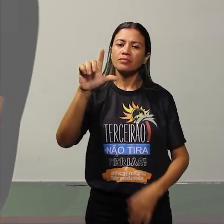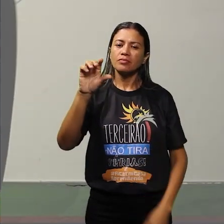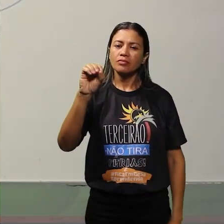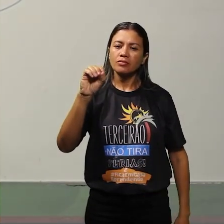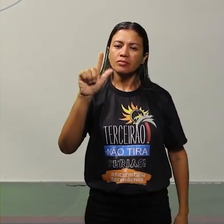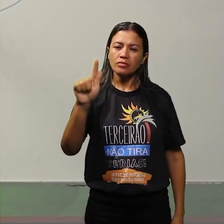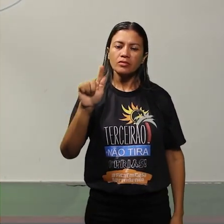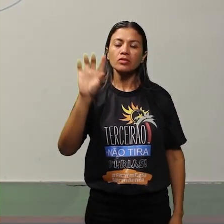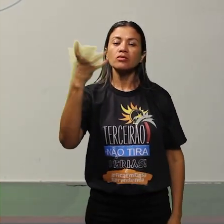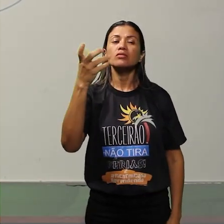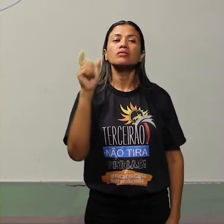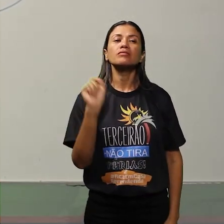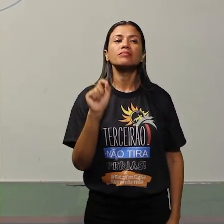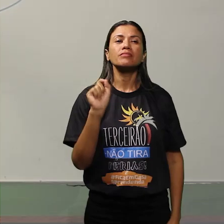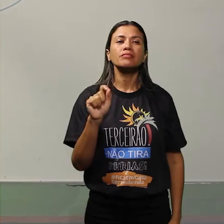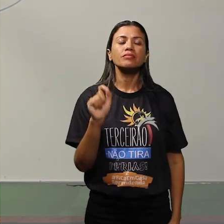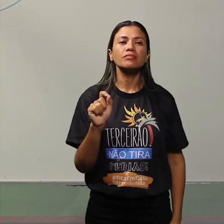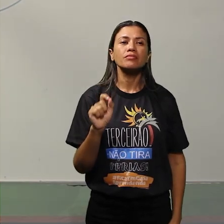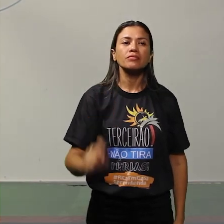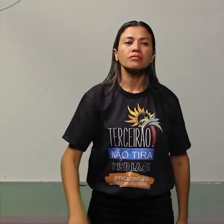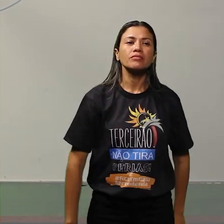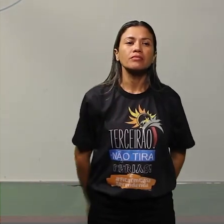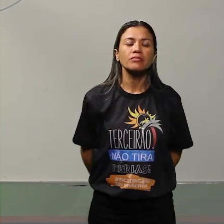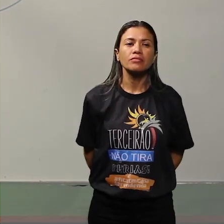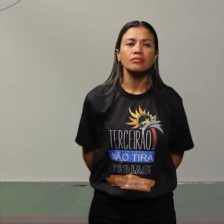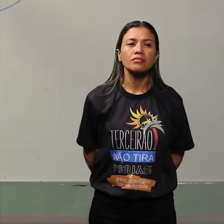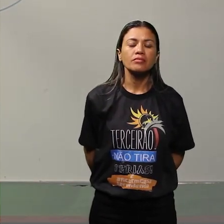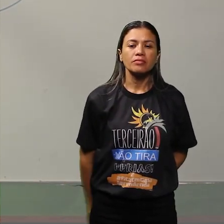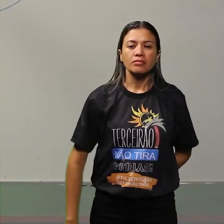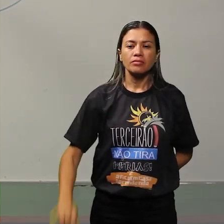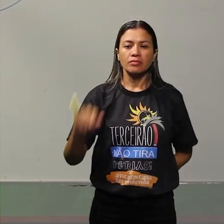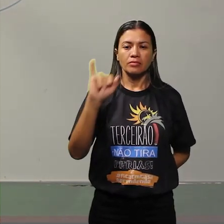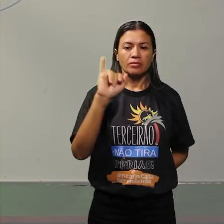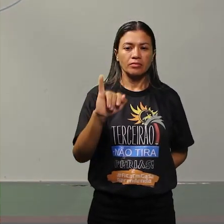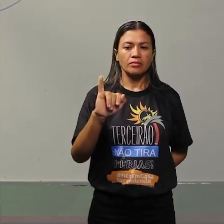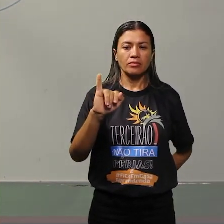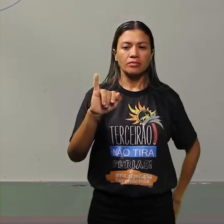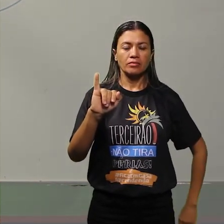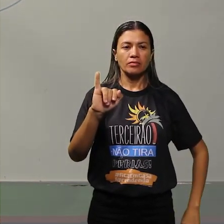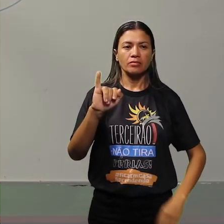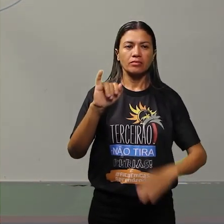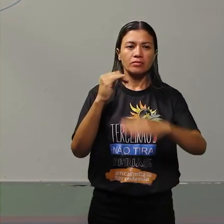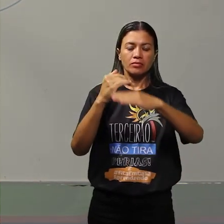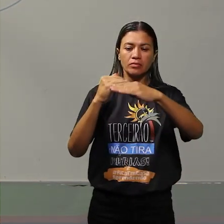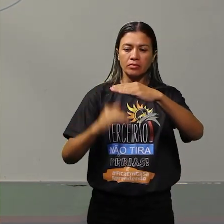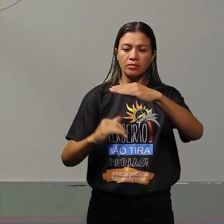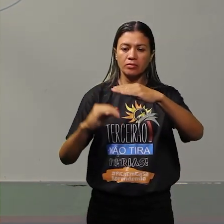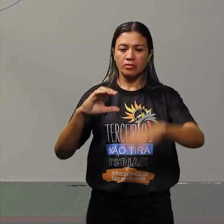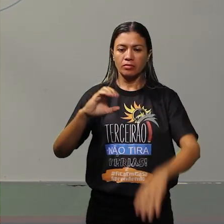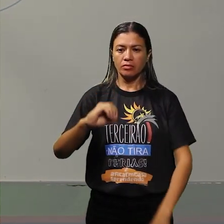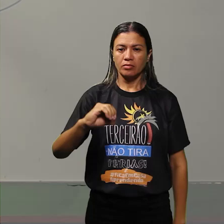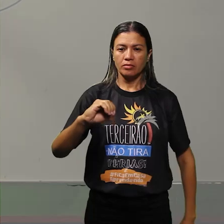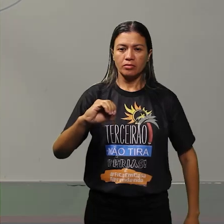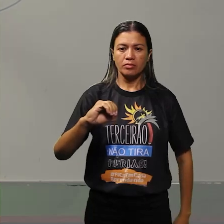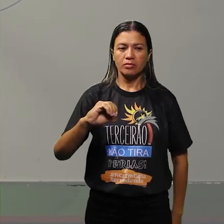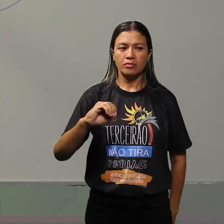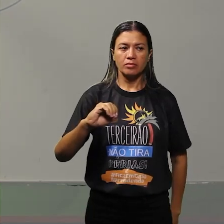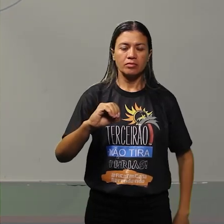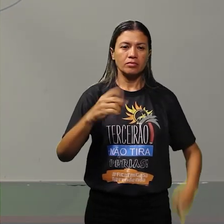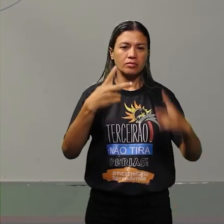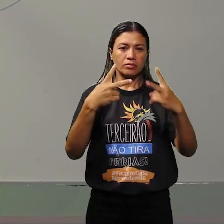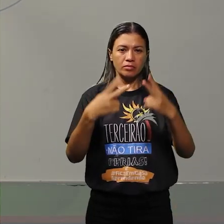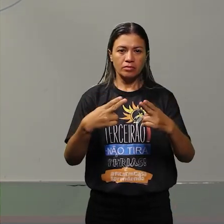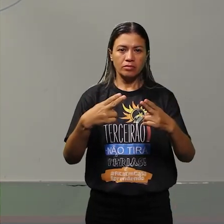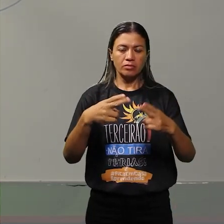vai acontecer isso aqui, ó. Ó, eu vou ter I sobre I0